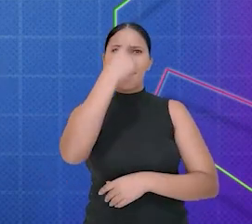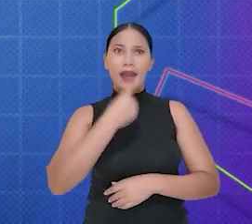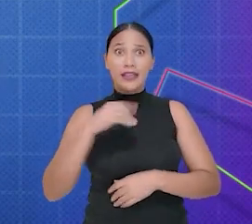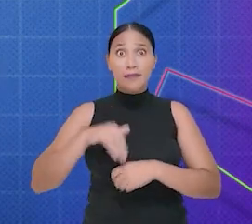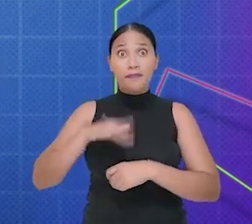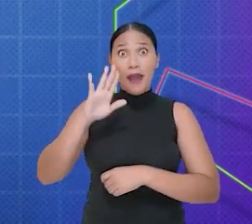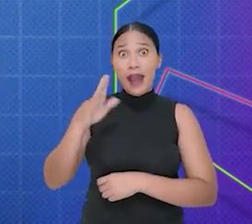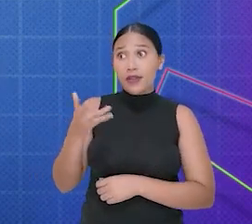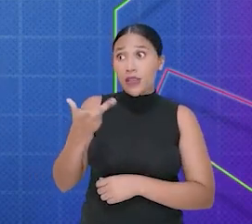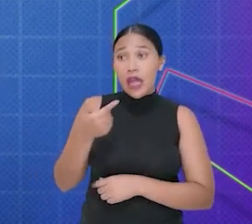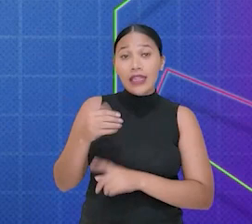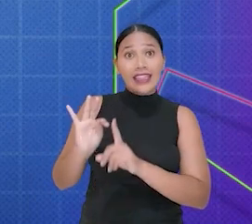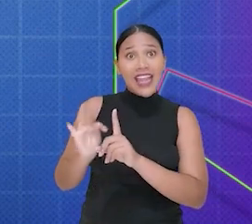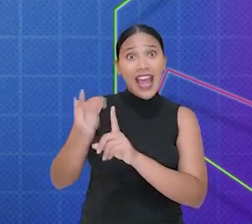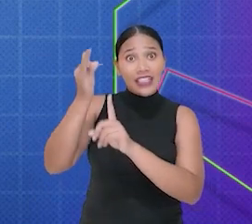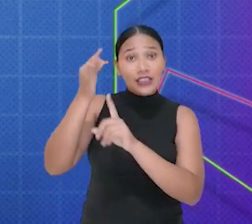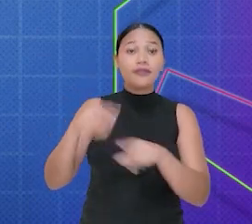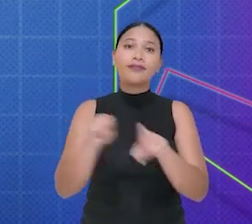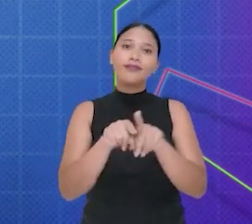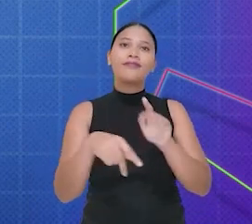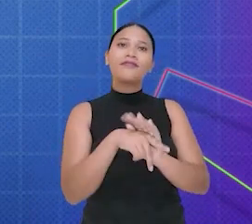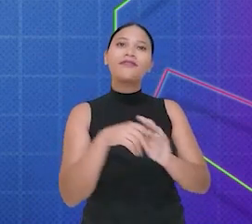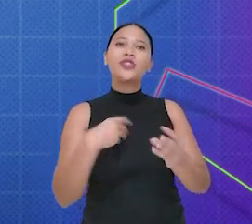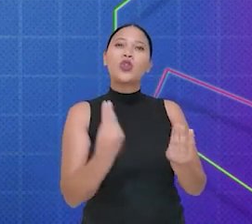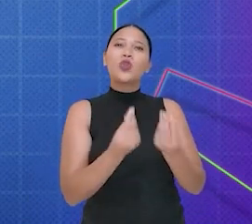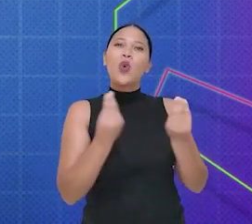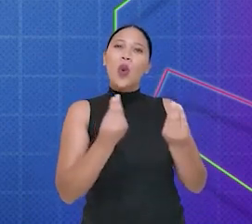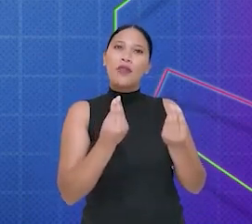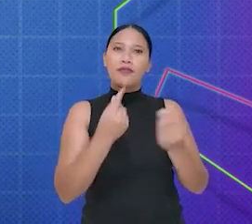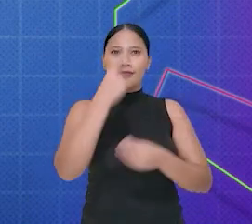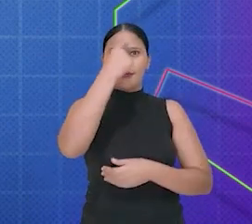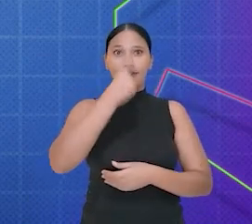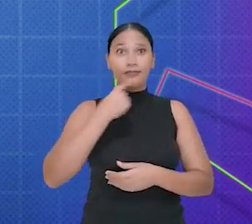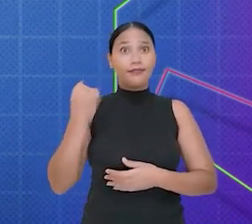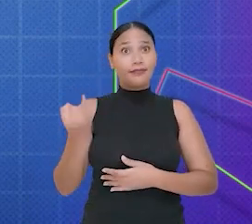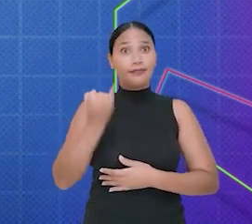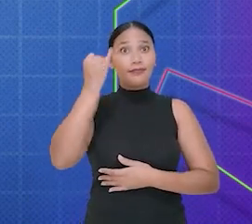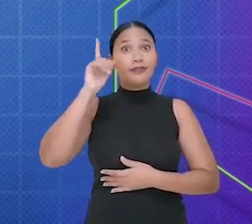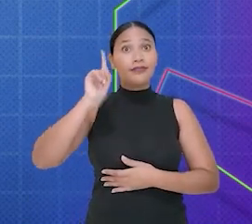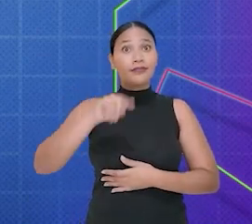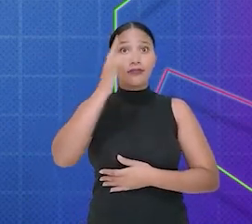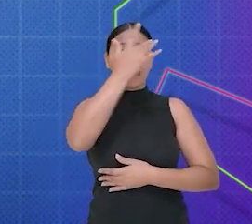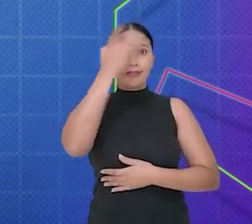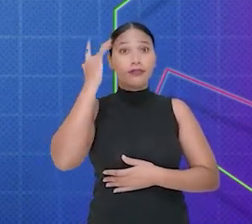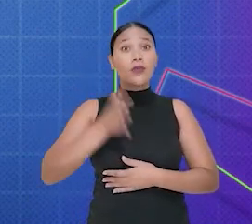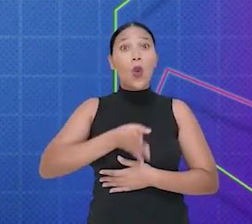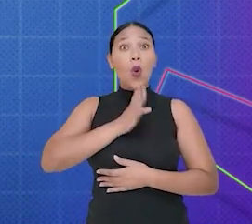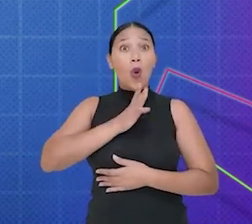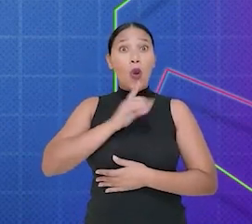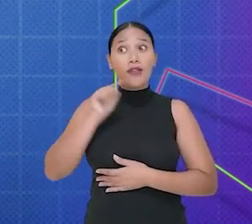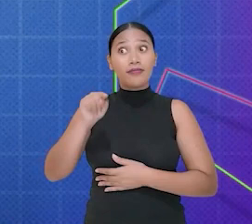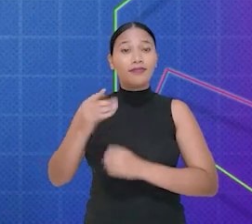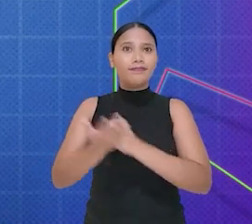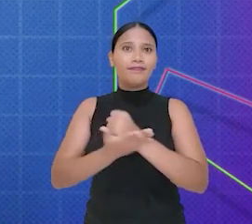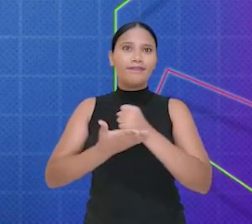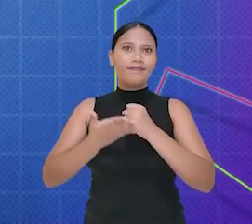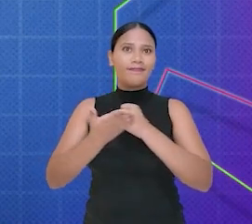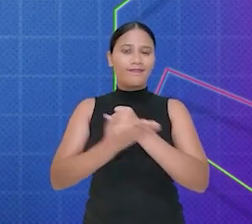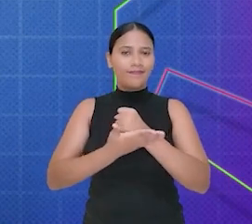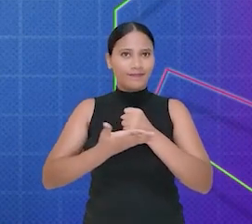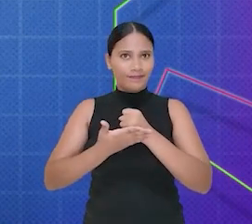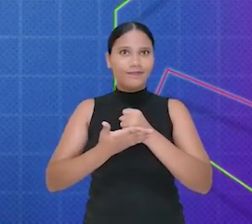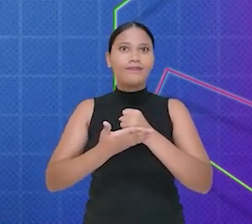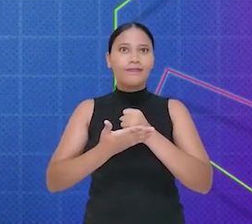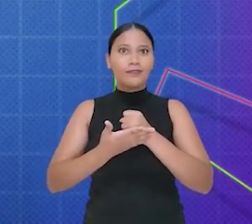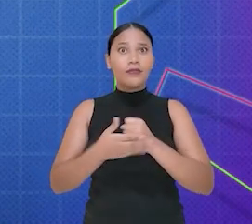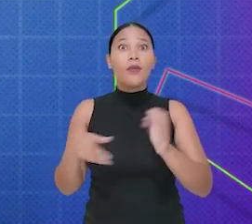Quanto maior a taxa de atualização, mais suave será a imagem. É extremamente importante que as pessoas tenham um conhecimento